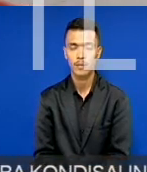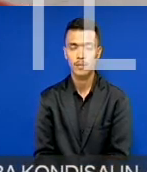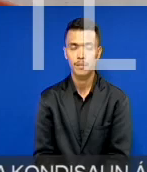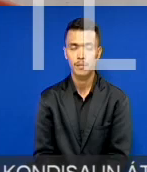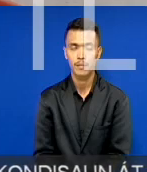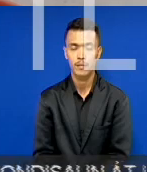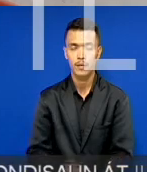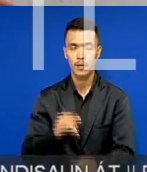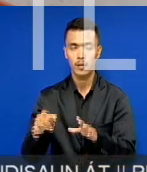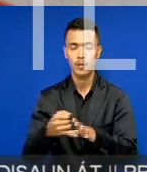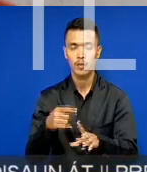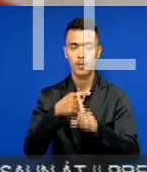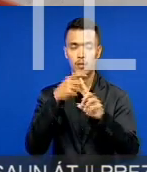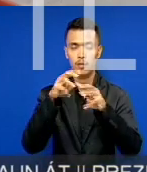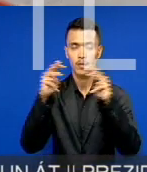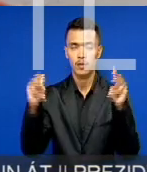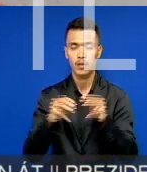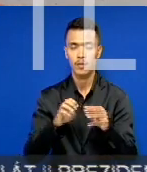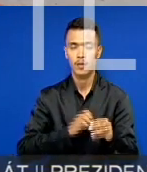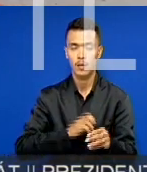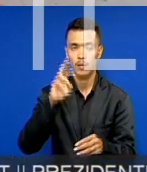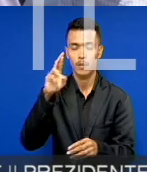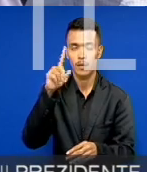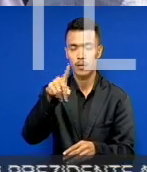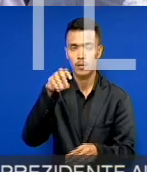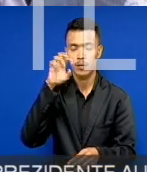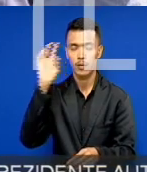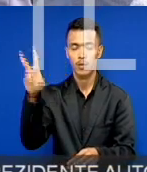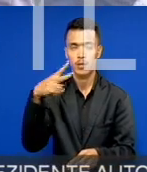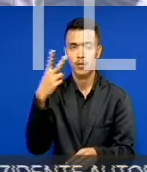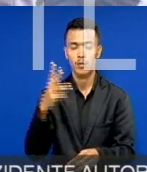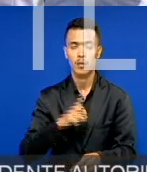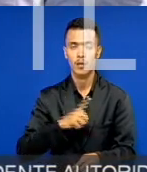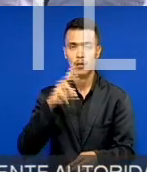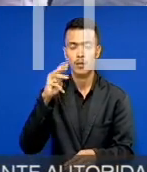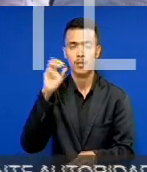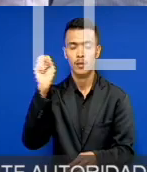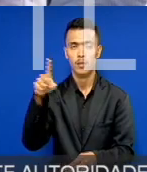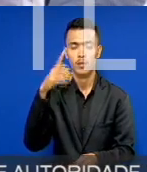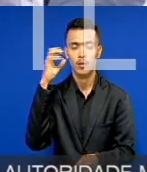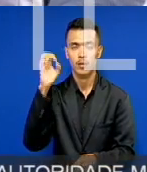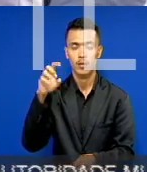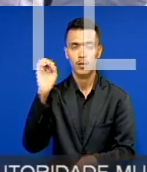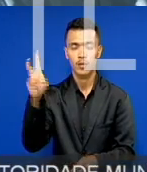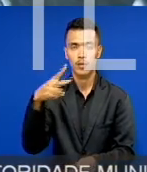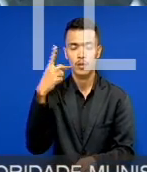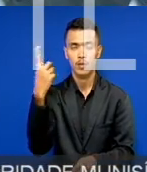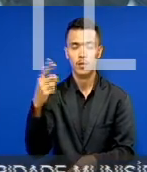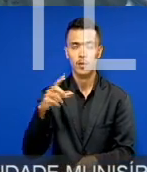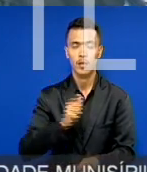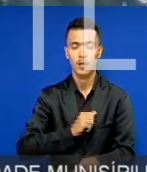Sanulo, composto Rússi Município Hermera, Atosida Sanulo Senrua, Lautem, Atosida Sanulo Senida, Ainaru